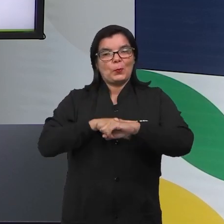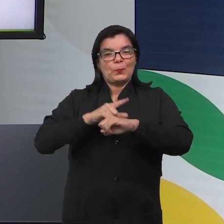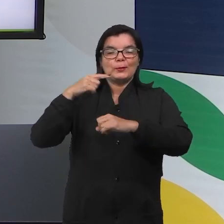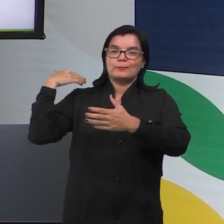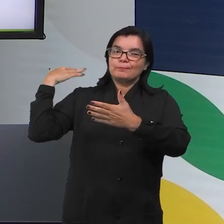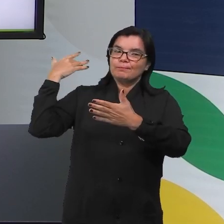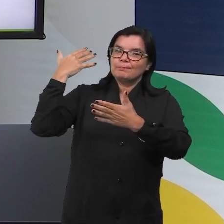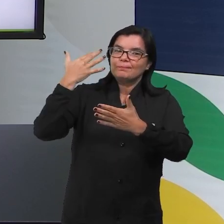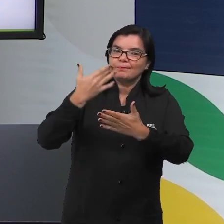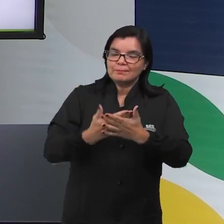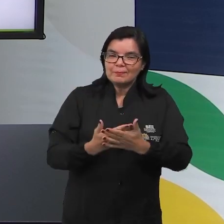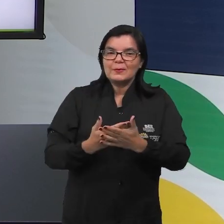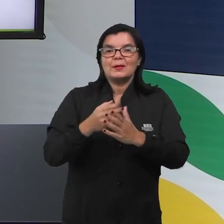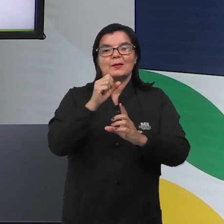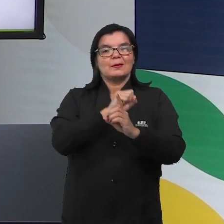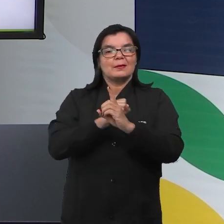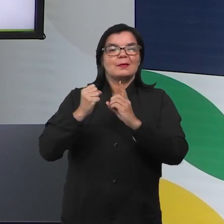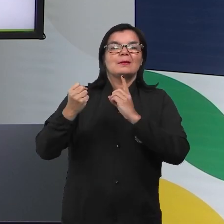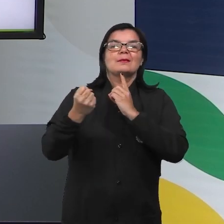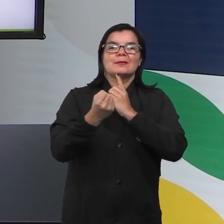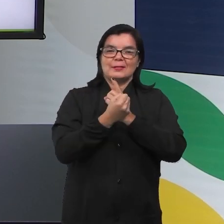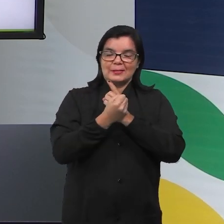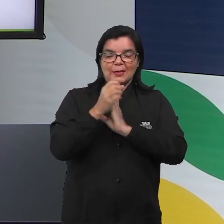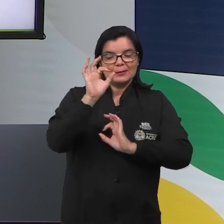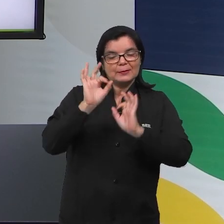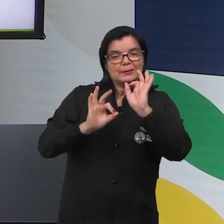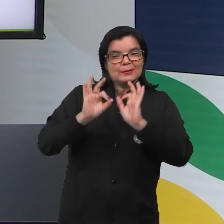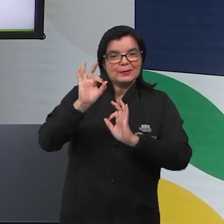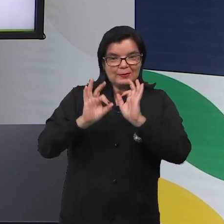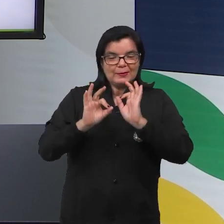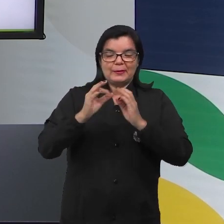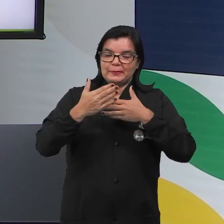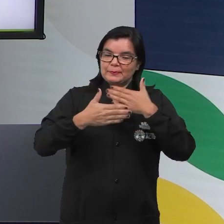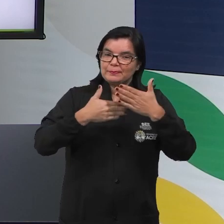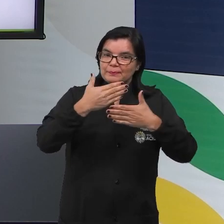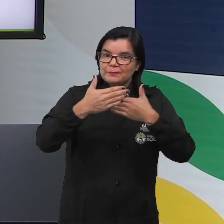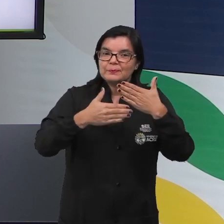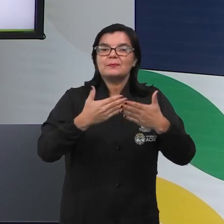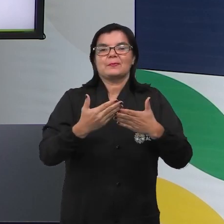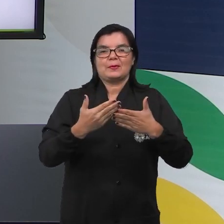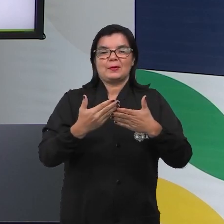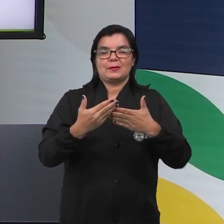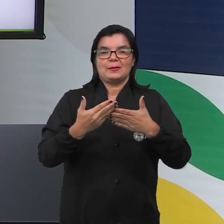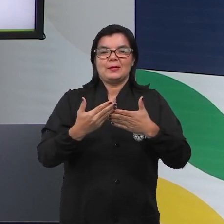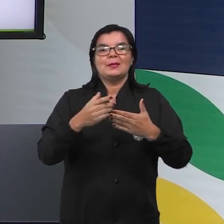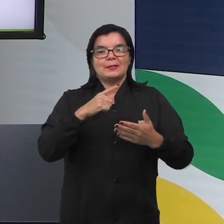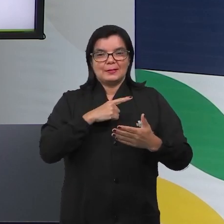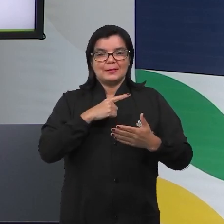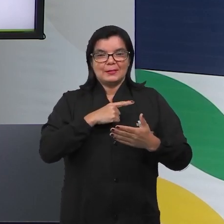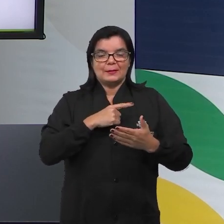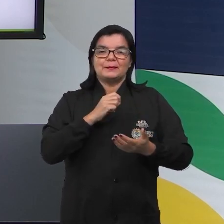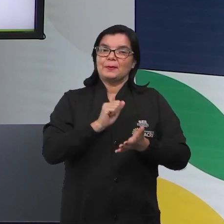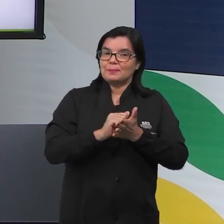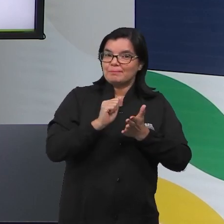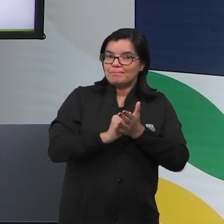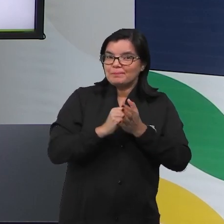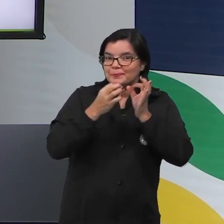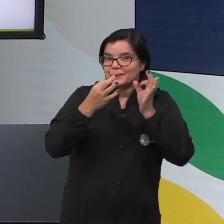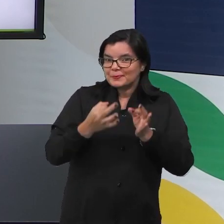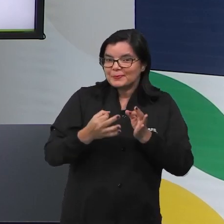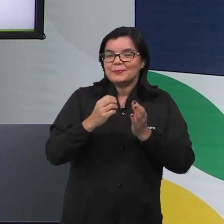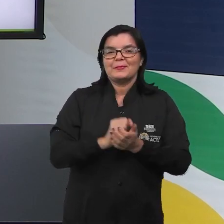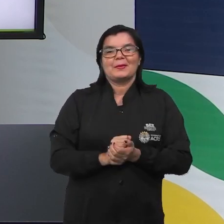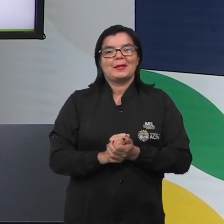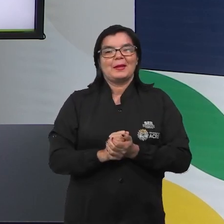histórico e como a sociedade está organizada nesse processo de construção dessa produção, tá certo?